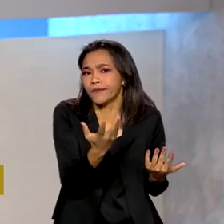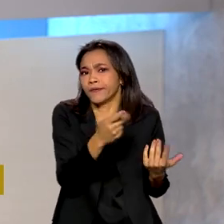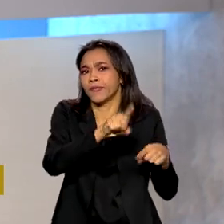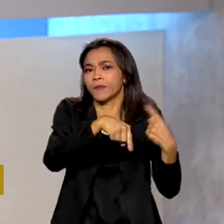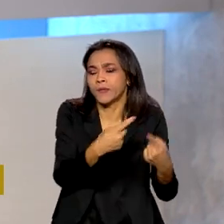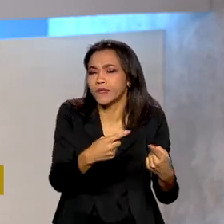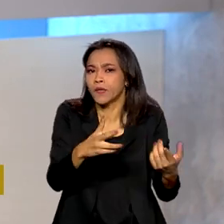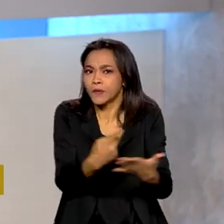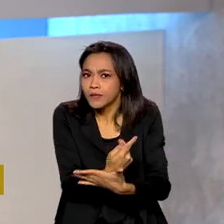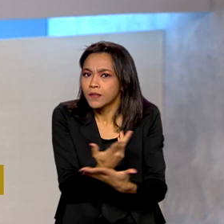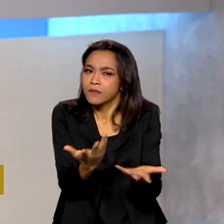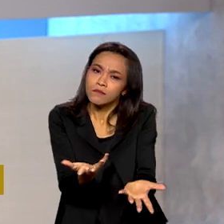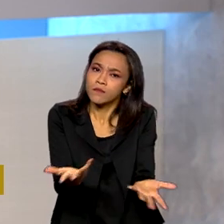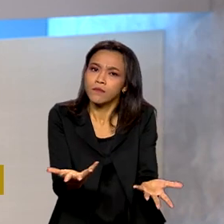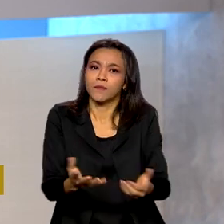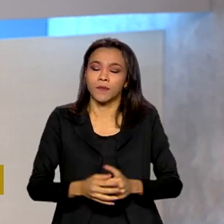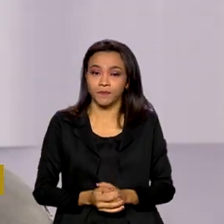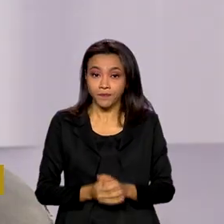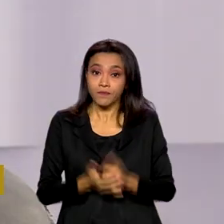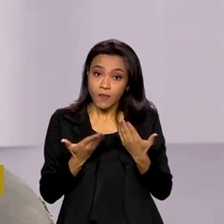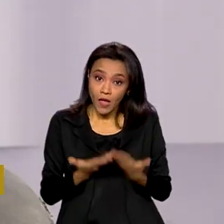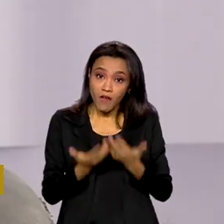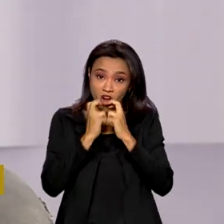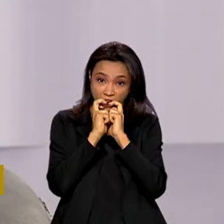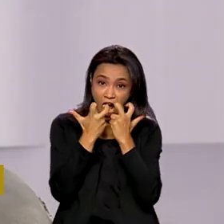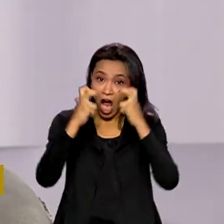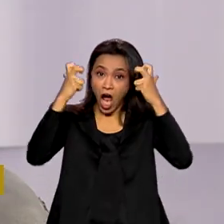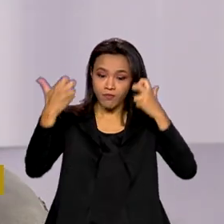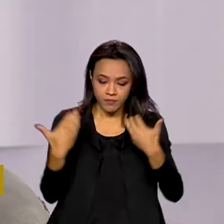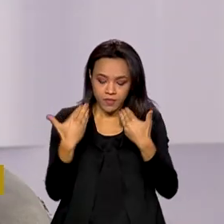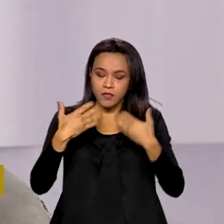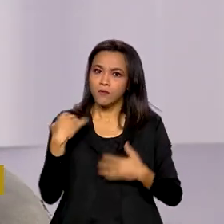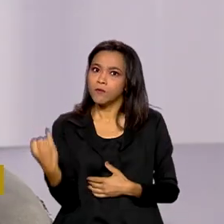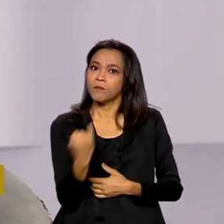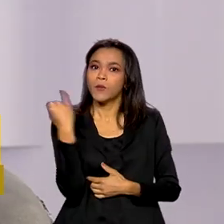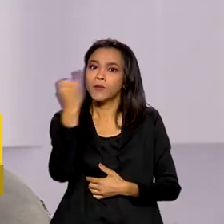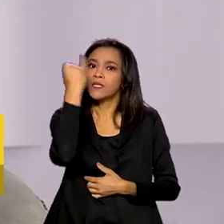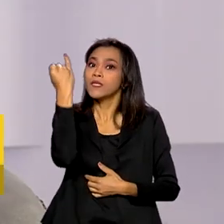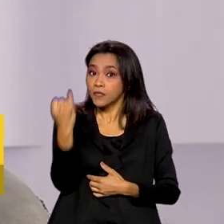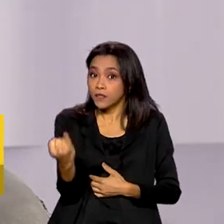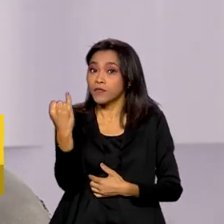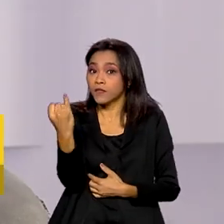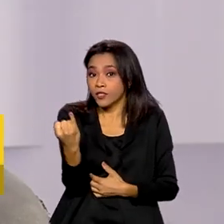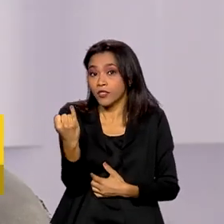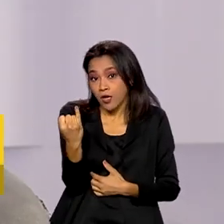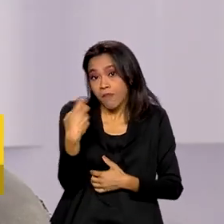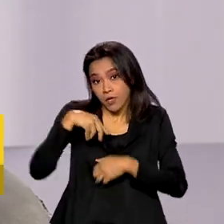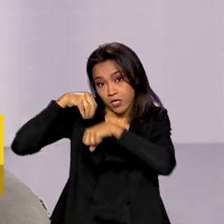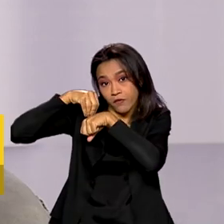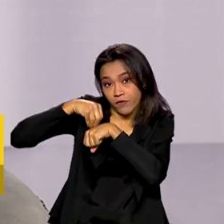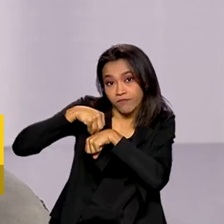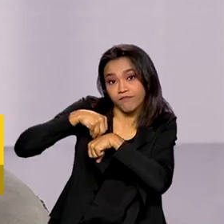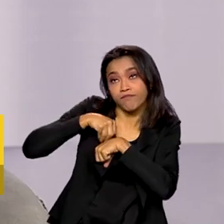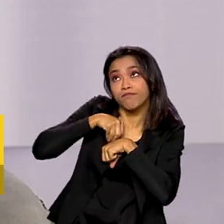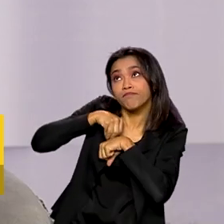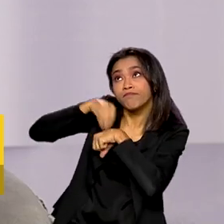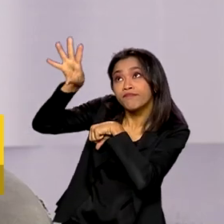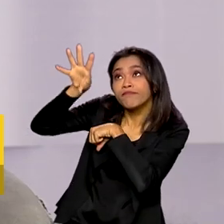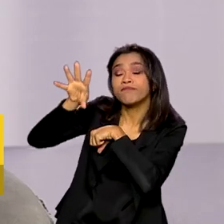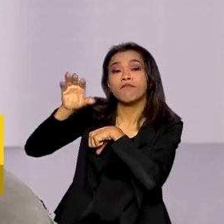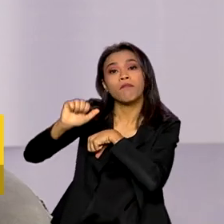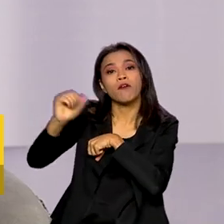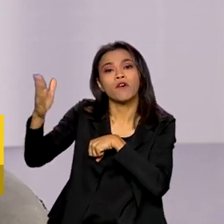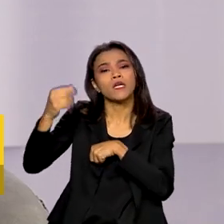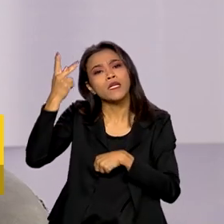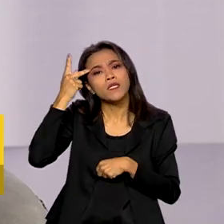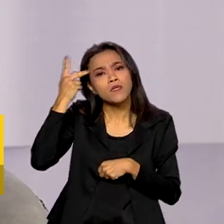grito de independência? Sim, foi um grito muito importante do ponto de vista simbólico, mas a comunicação realmente foi posterior. Ali em São